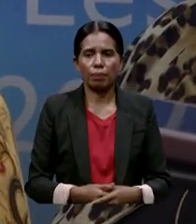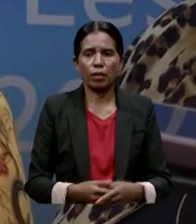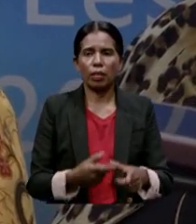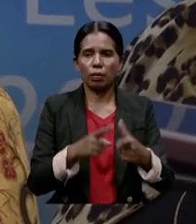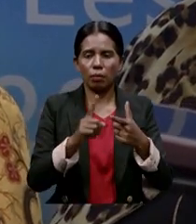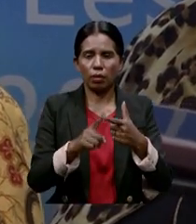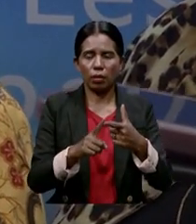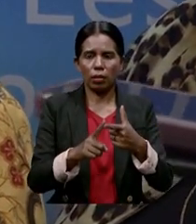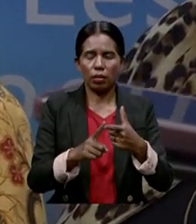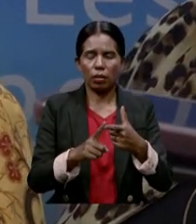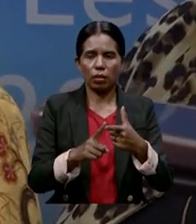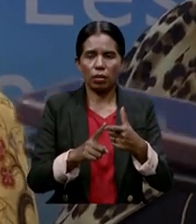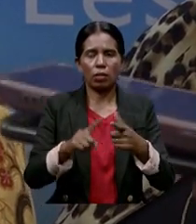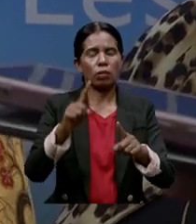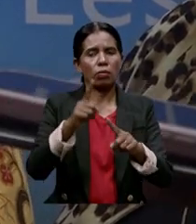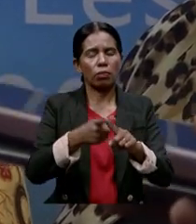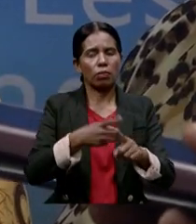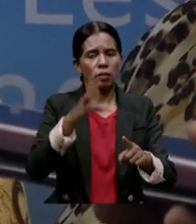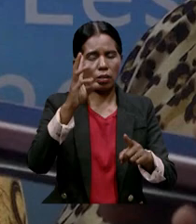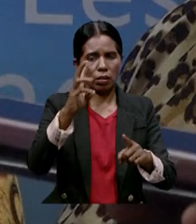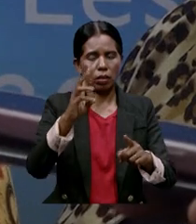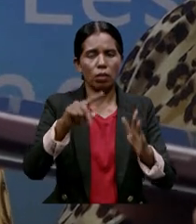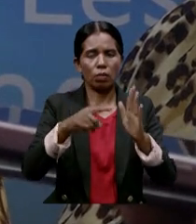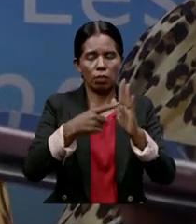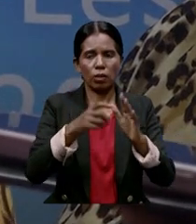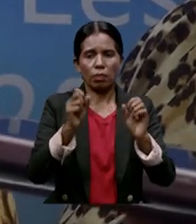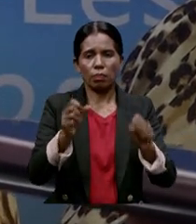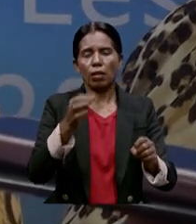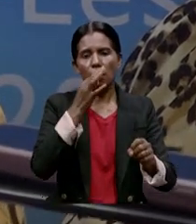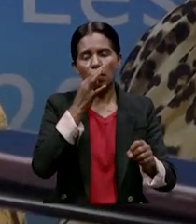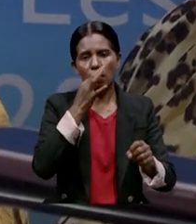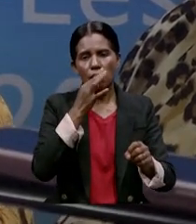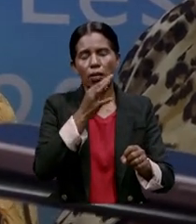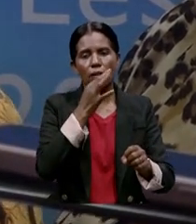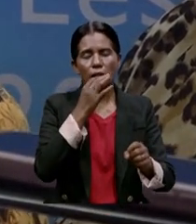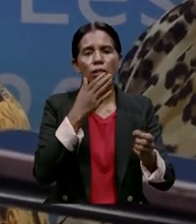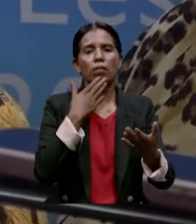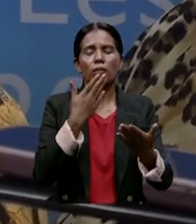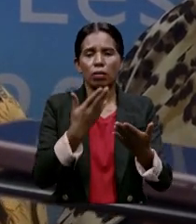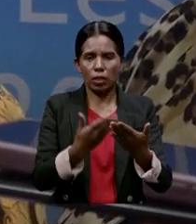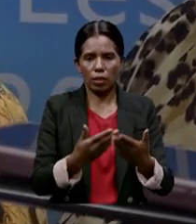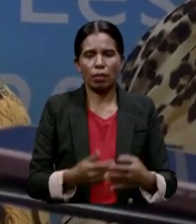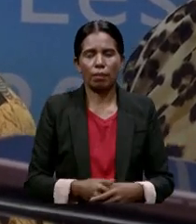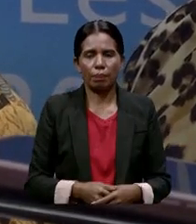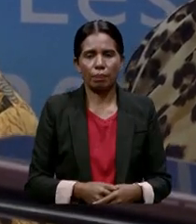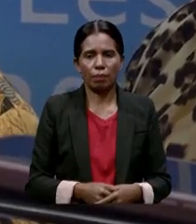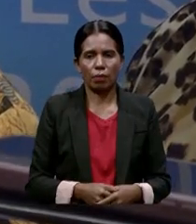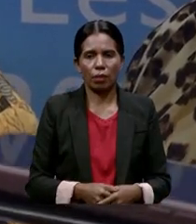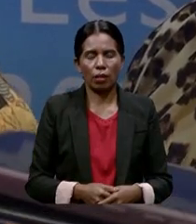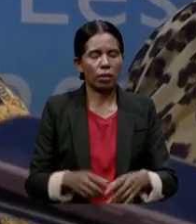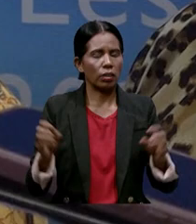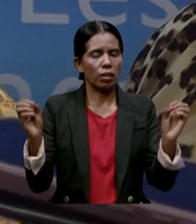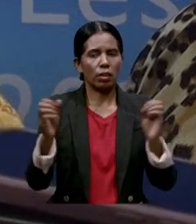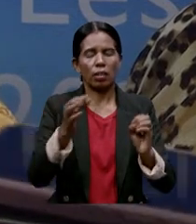Depois, quando ni li o tia fulané, começa a ver ham, boa truma, ham ou qualidade. Se la